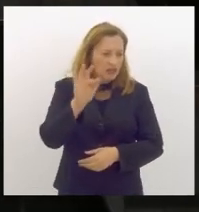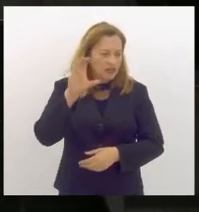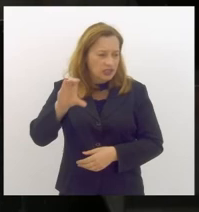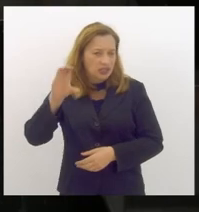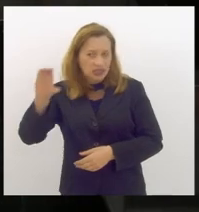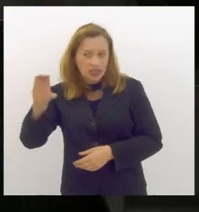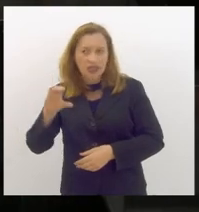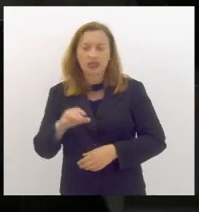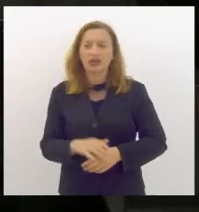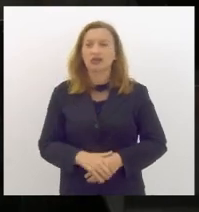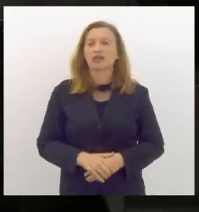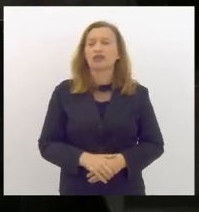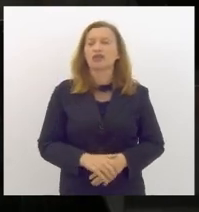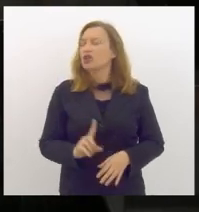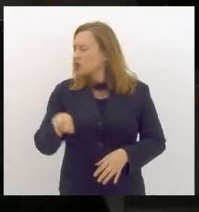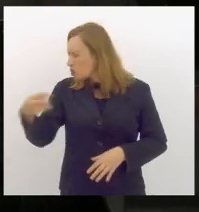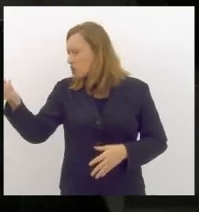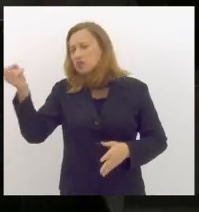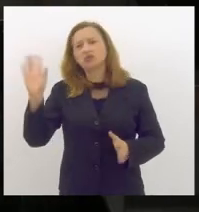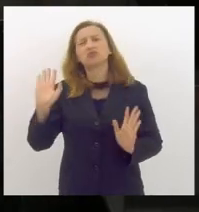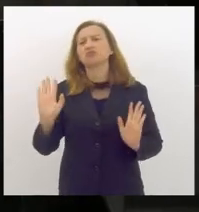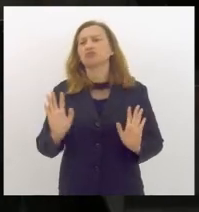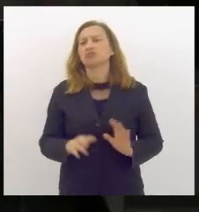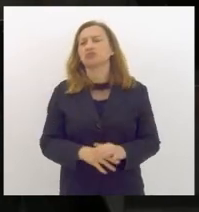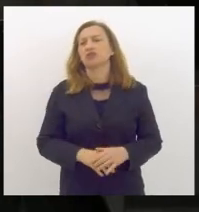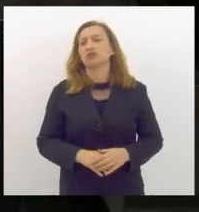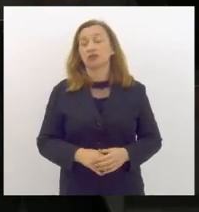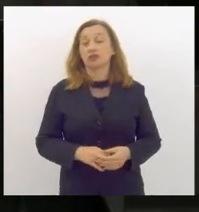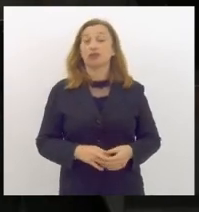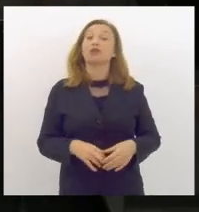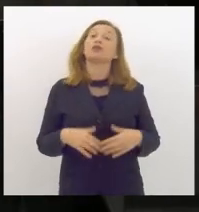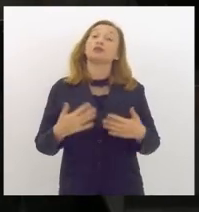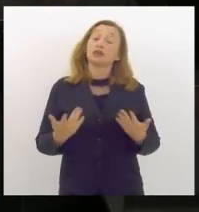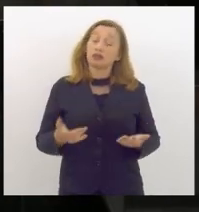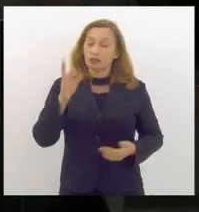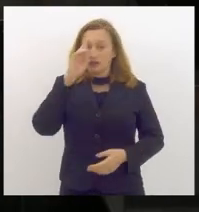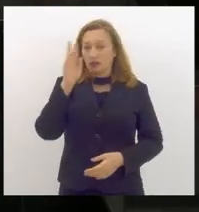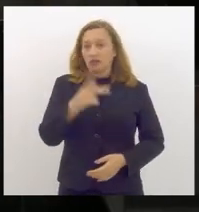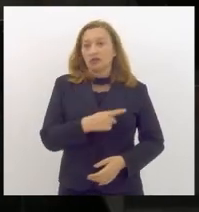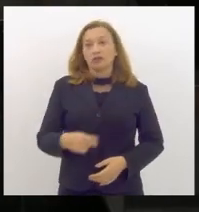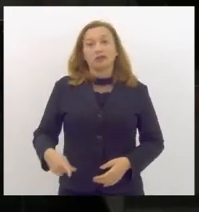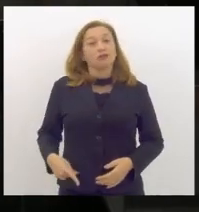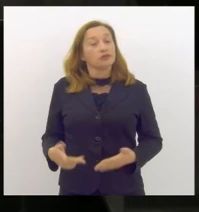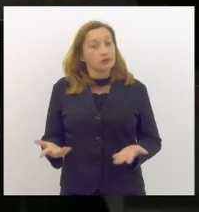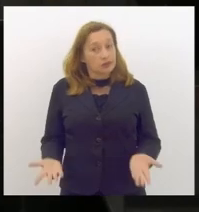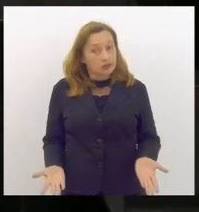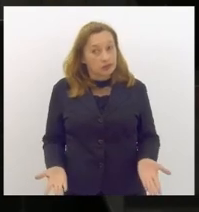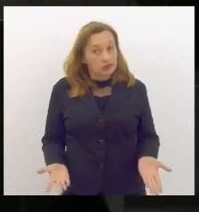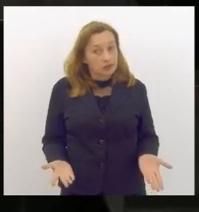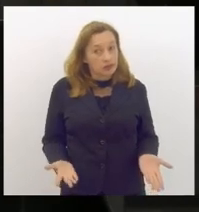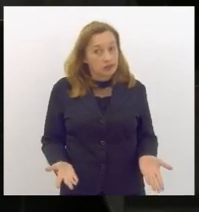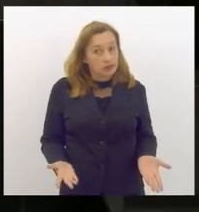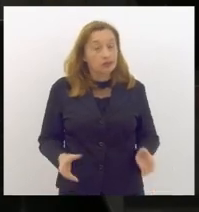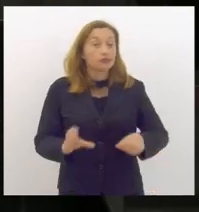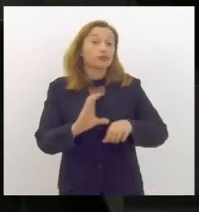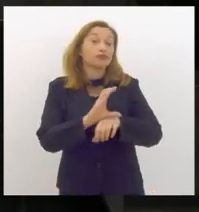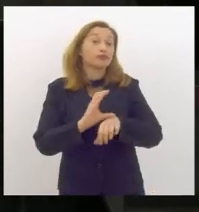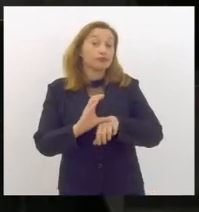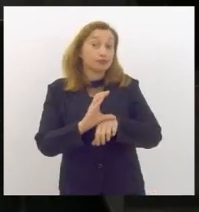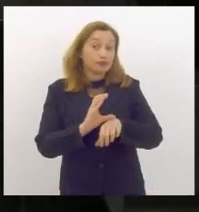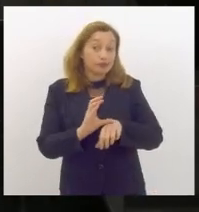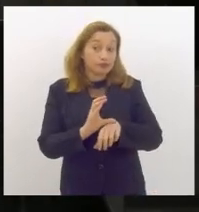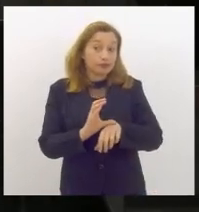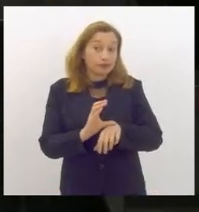FAPERJ, e por aí vai. E aí, senhor presidente, os dispositivos